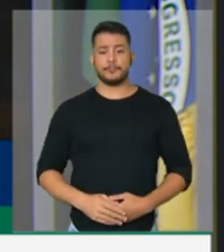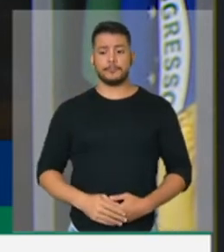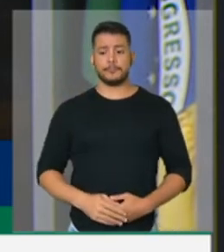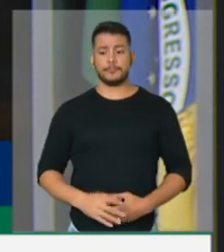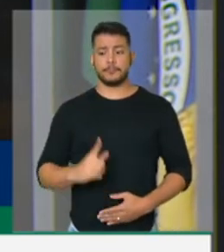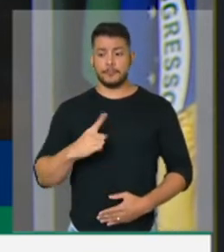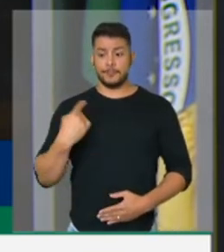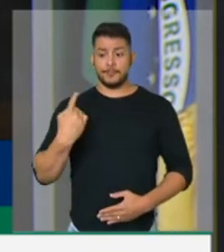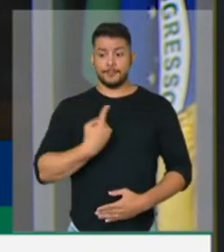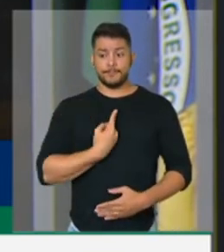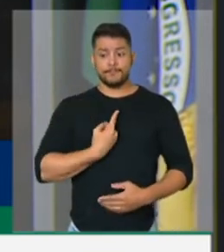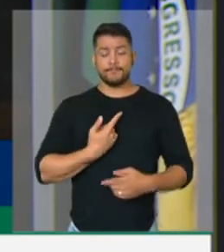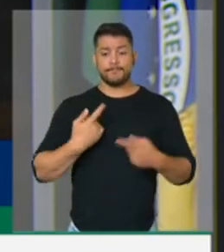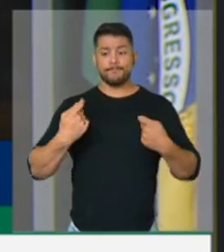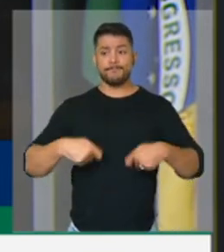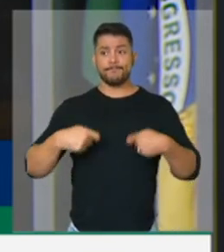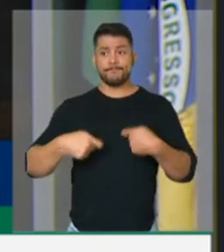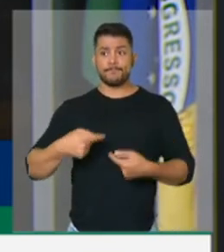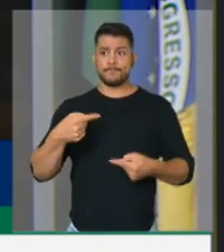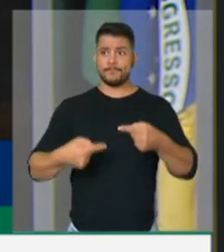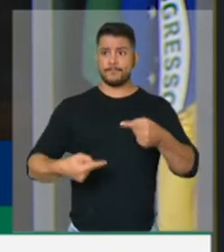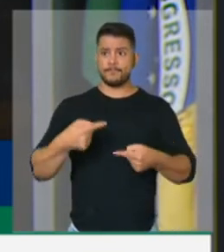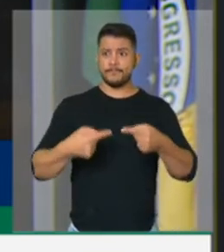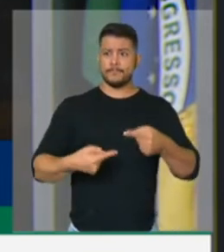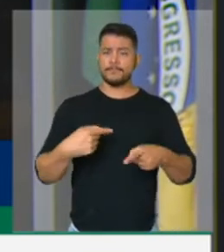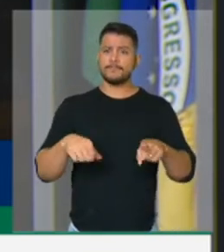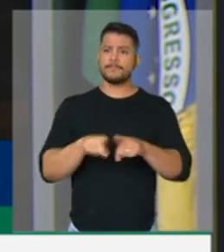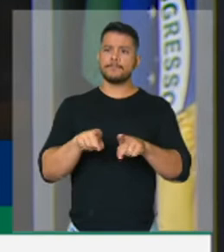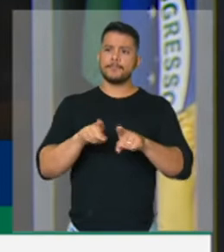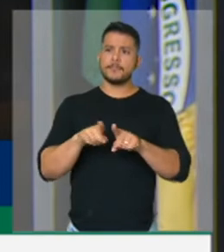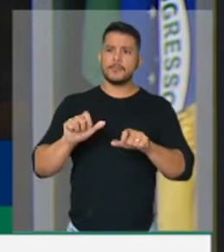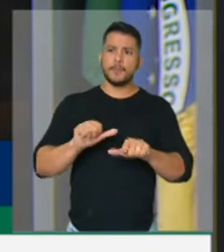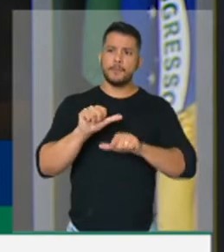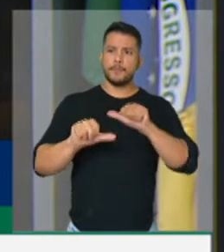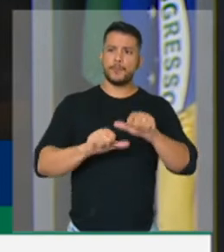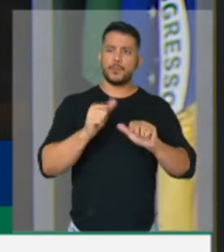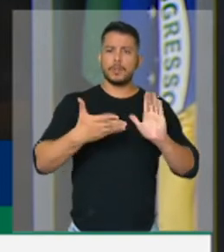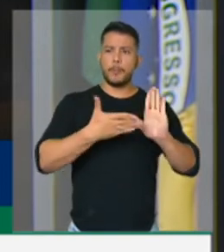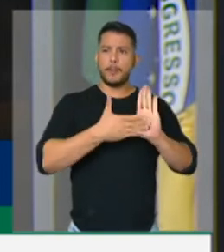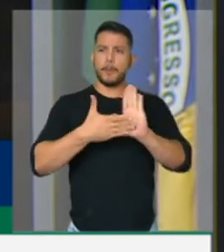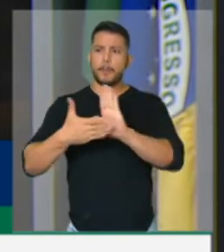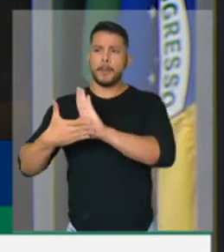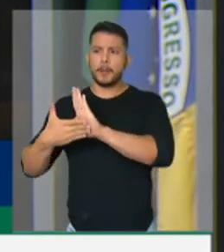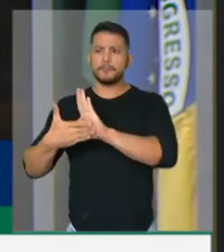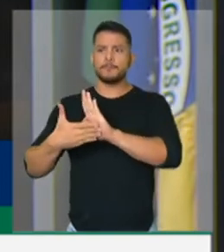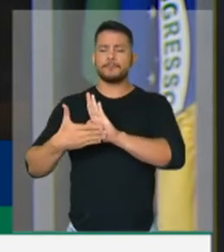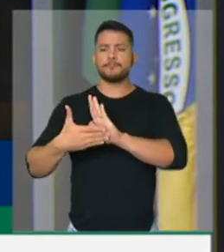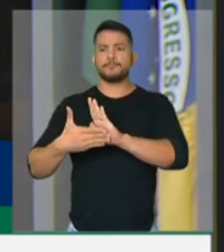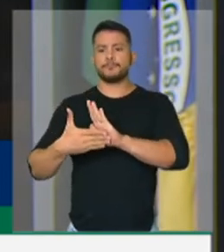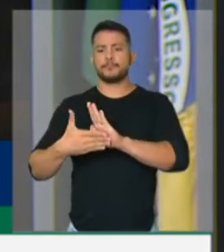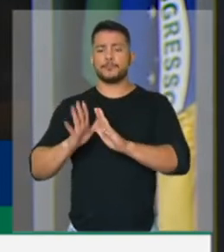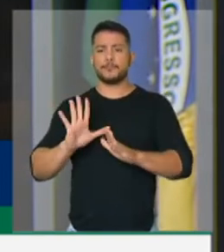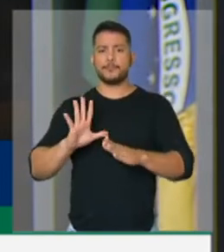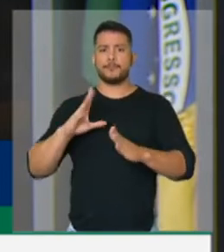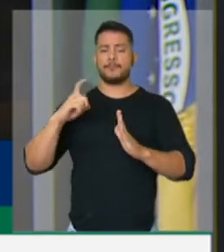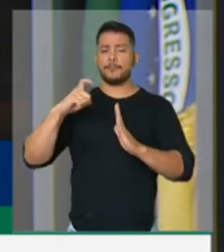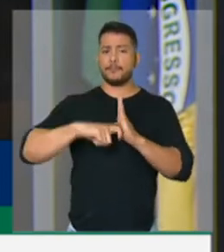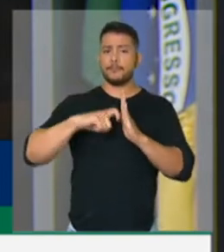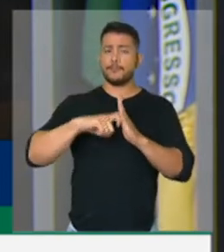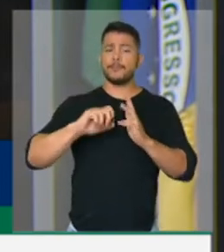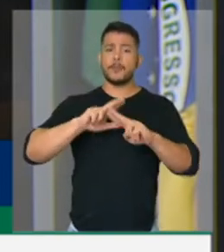discutir, rever e alterar essa proposta de forma tributária para que ela